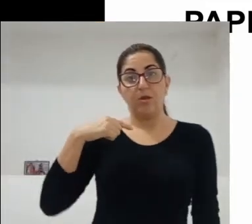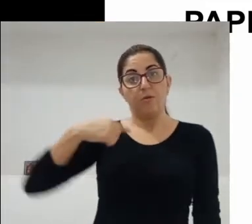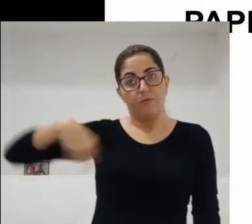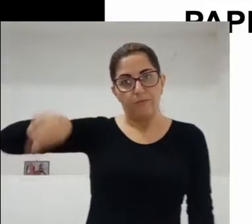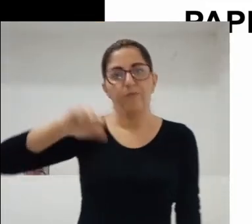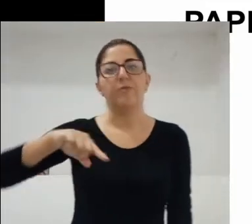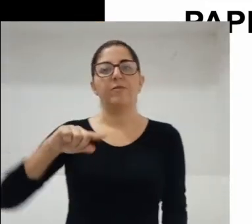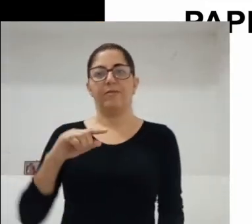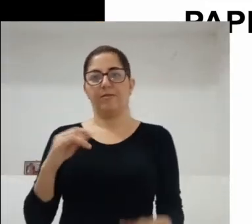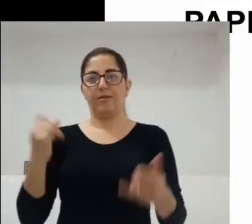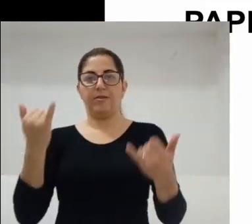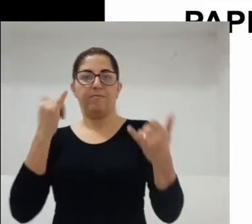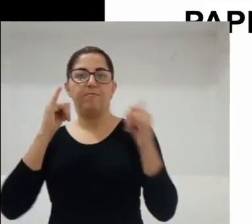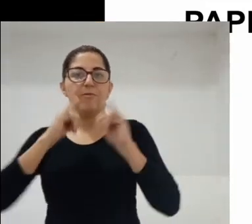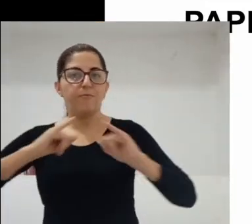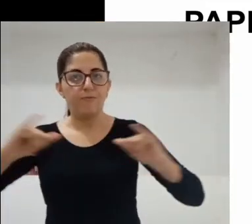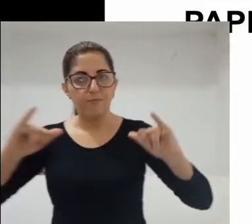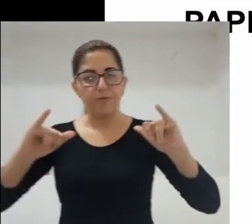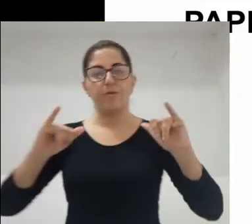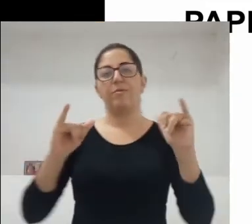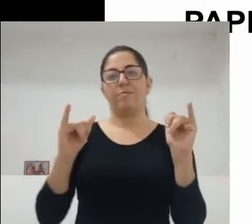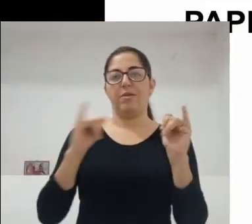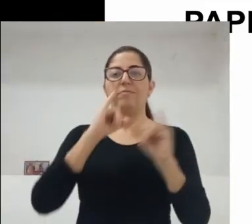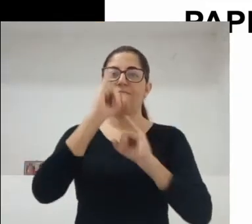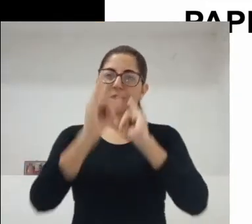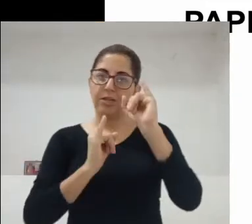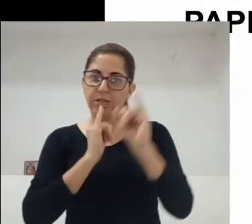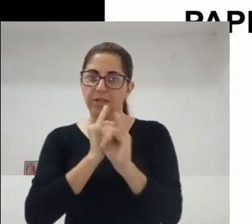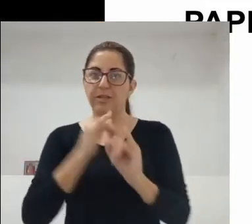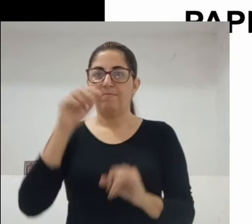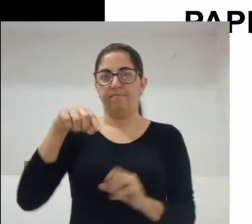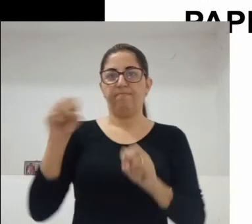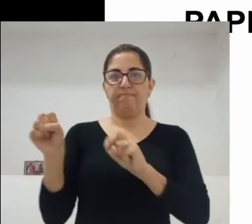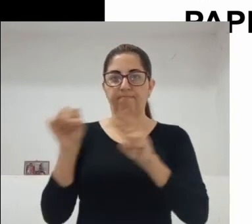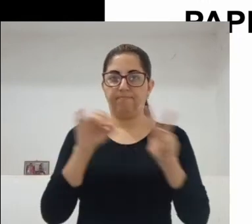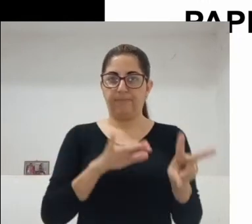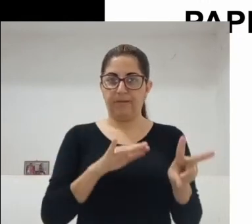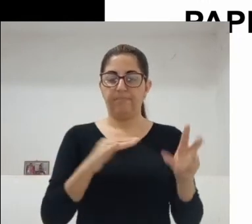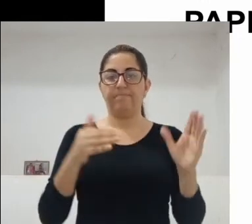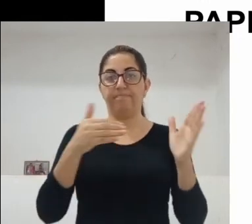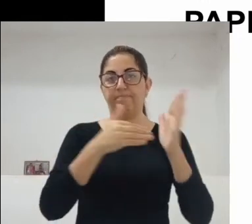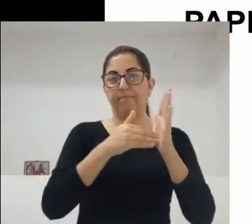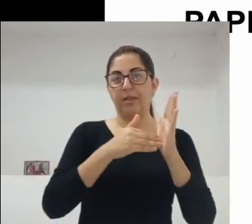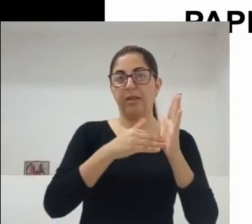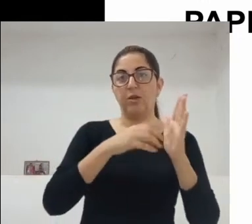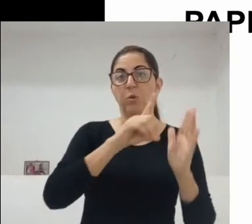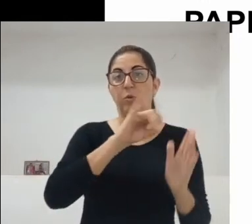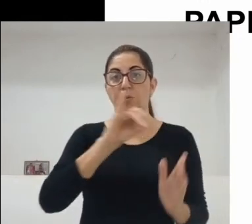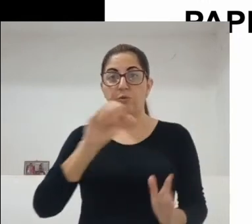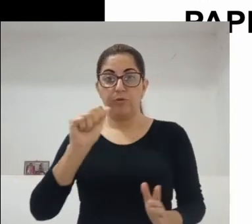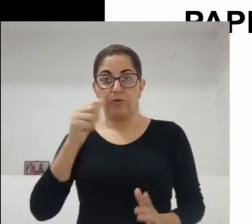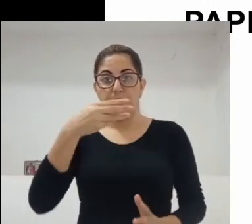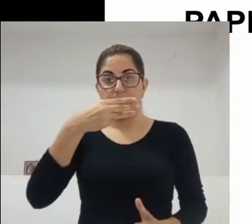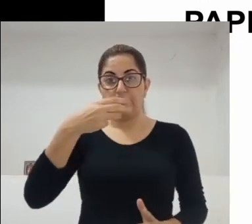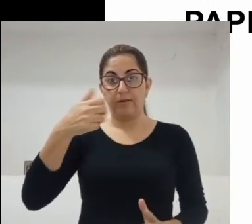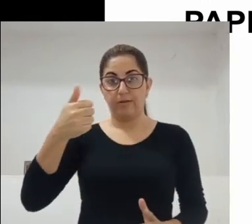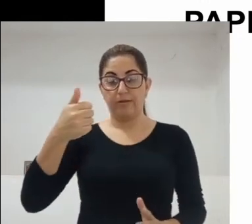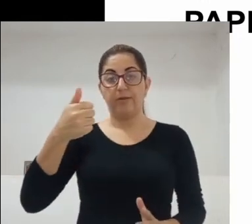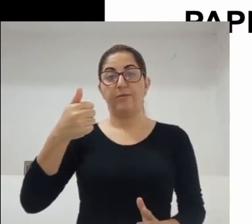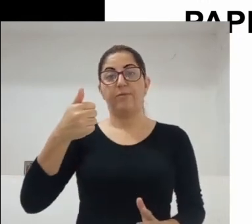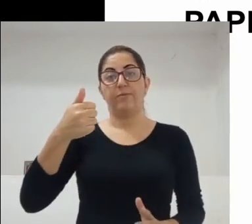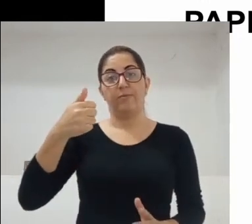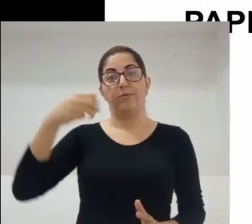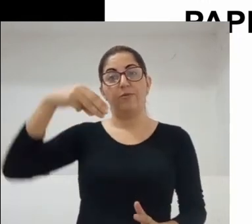todas, né, como todos foram informados via SIGA-A, né, a partir dessa semana e até o